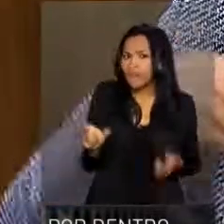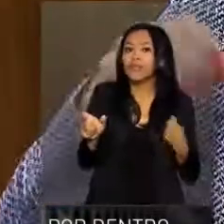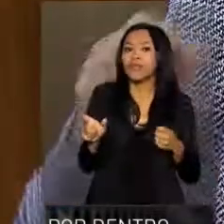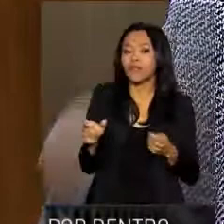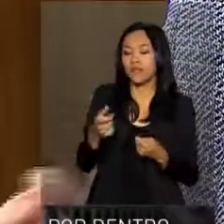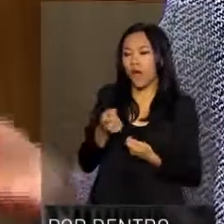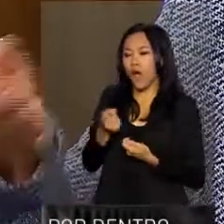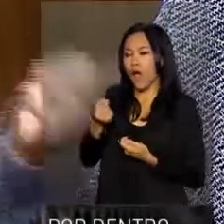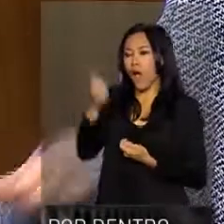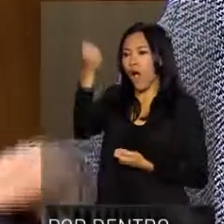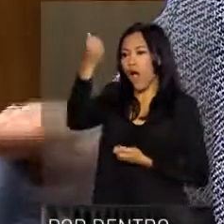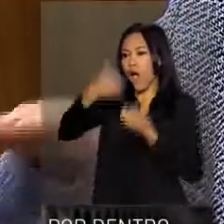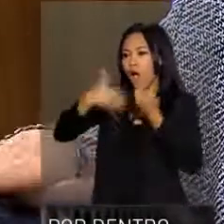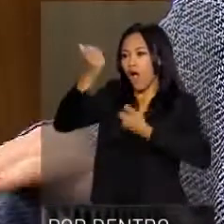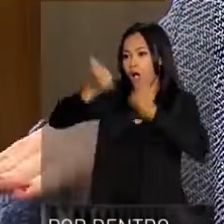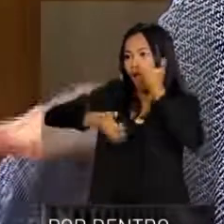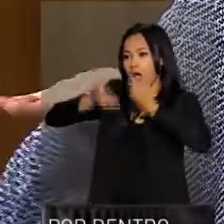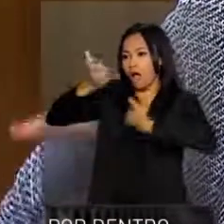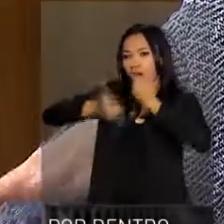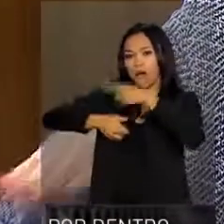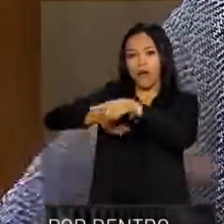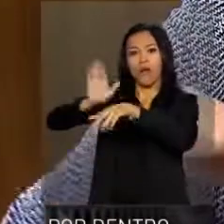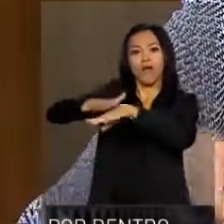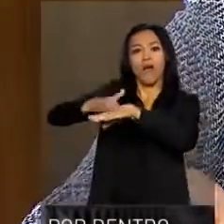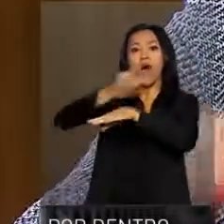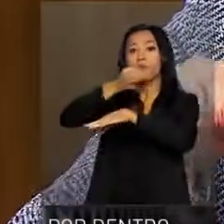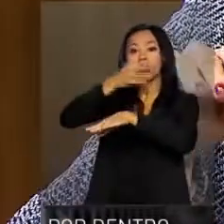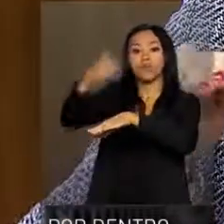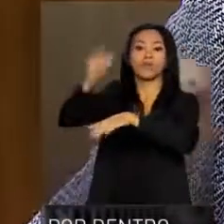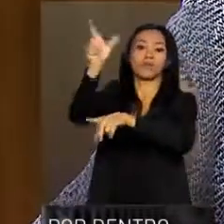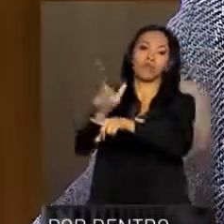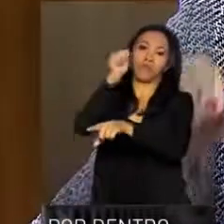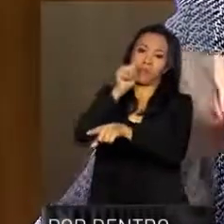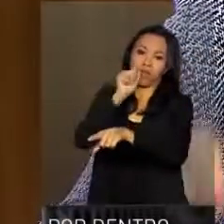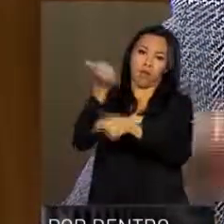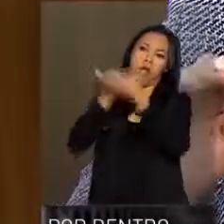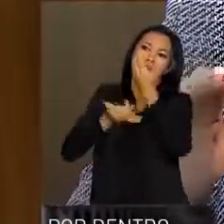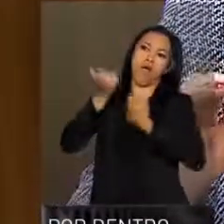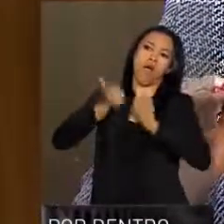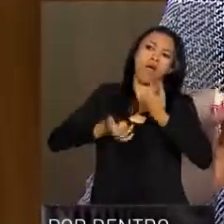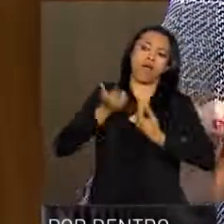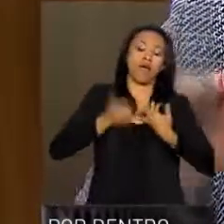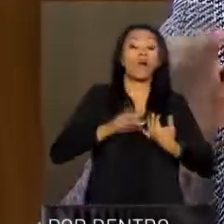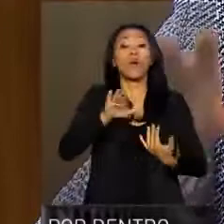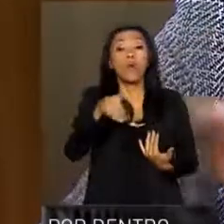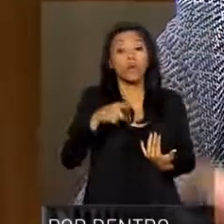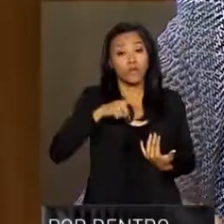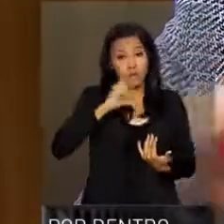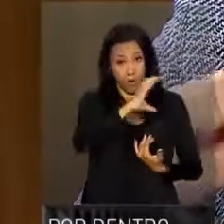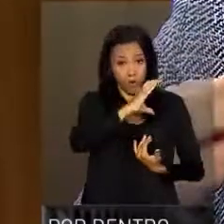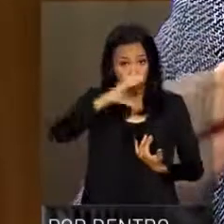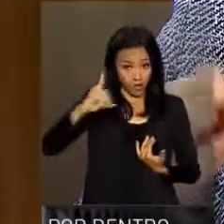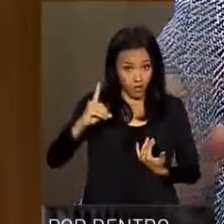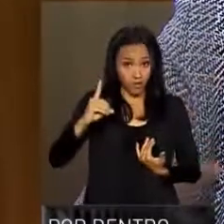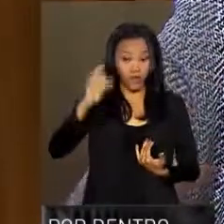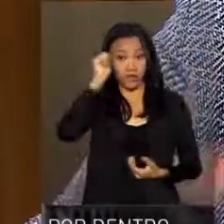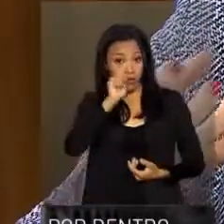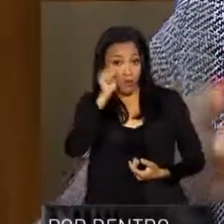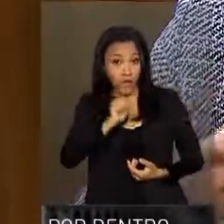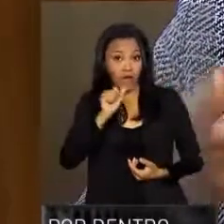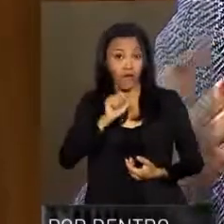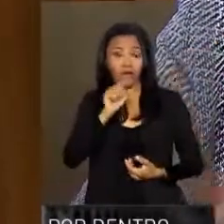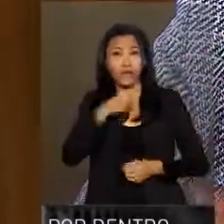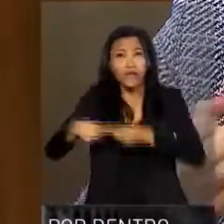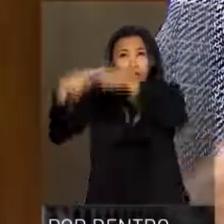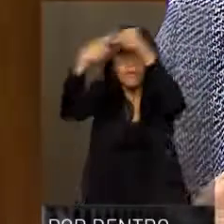então é preciso que lá na ponta lá no município quando você tem uma coordenadoria da mulher que você tem essa coordenadoria que ela